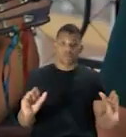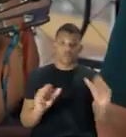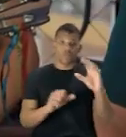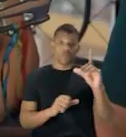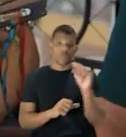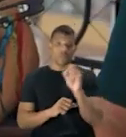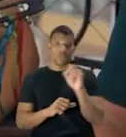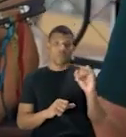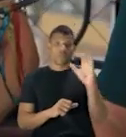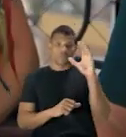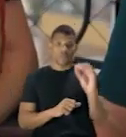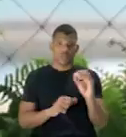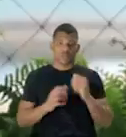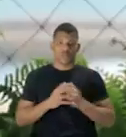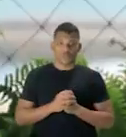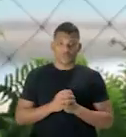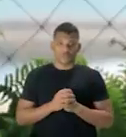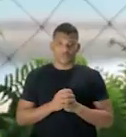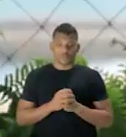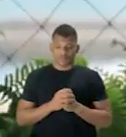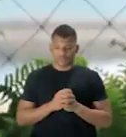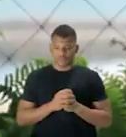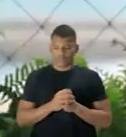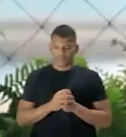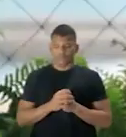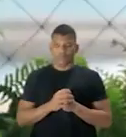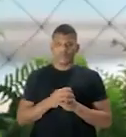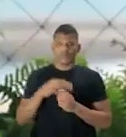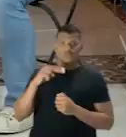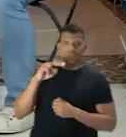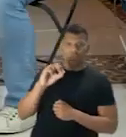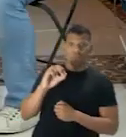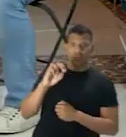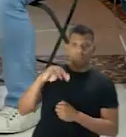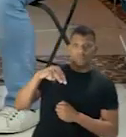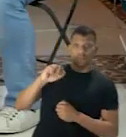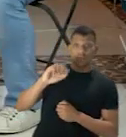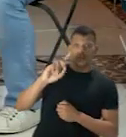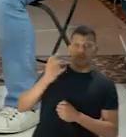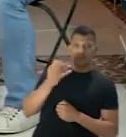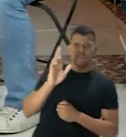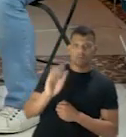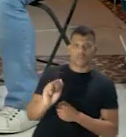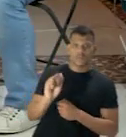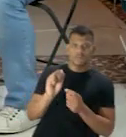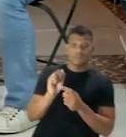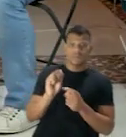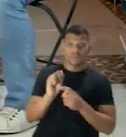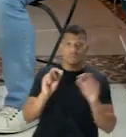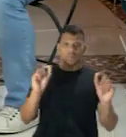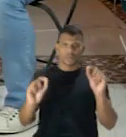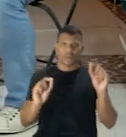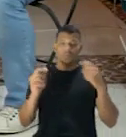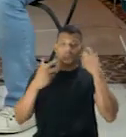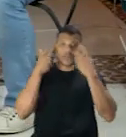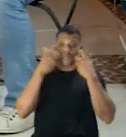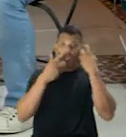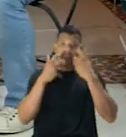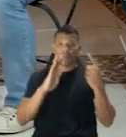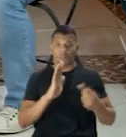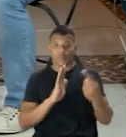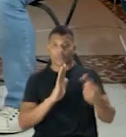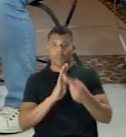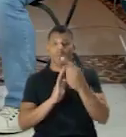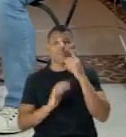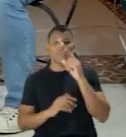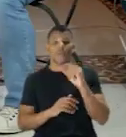clássicos, não caberia, né? Espelho, Lá na Madeira, Ser de Luz, Poder da Criação. São músicas já eternizadas, tanto